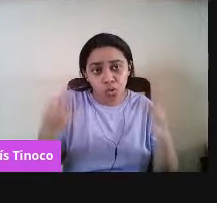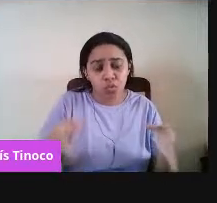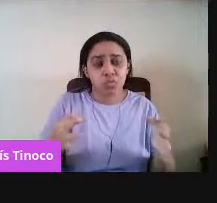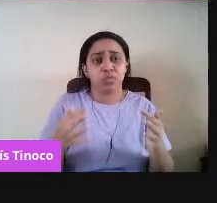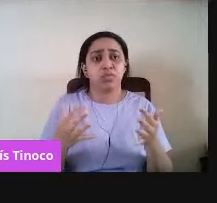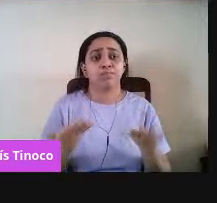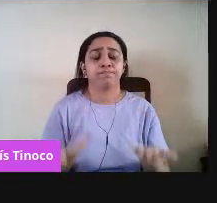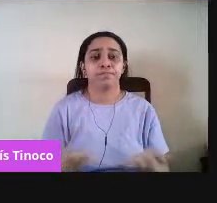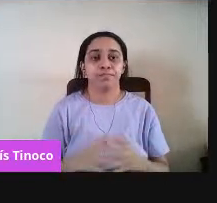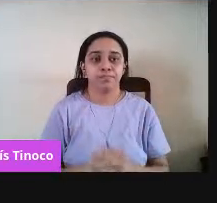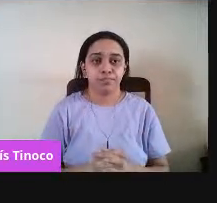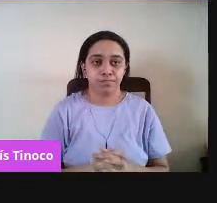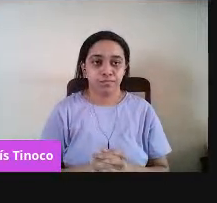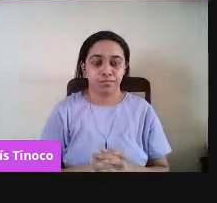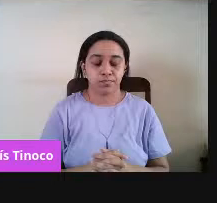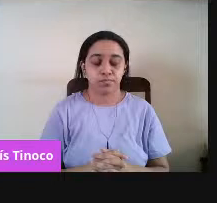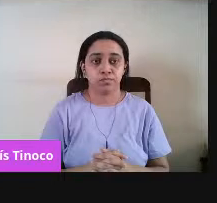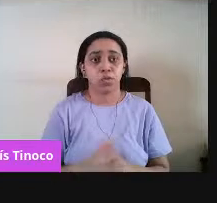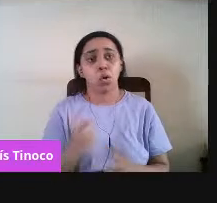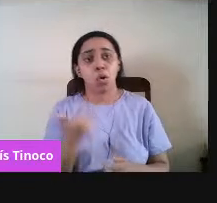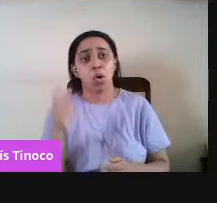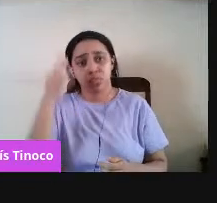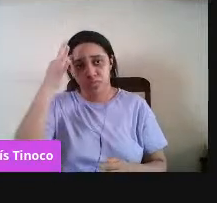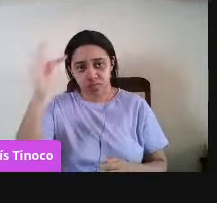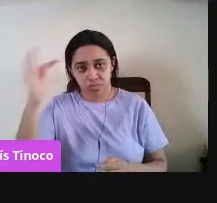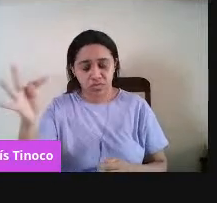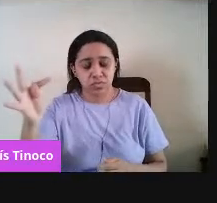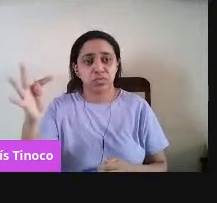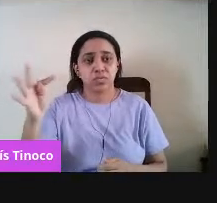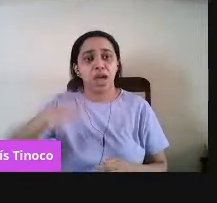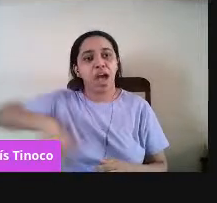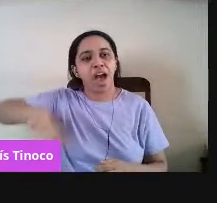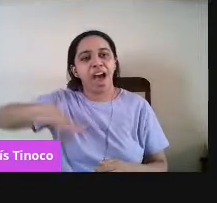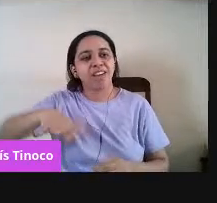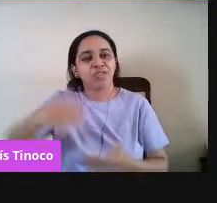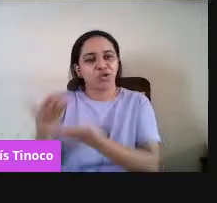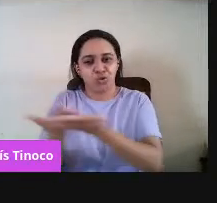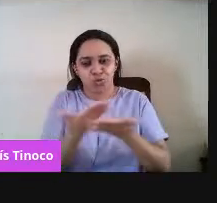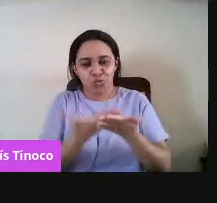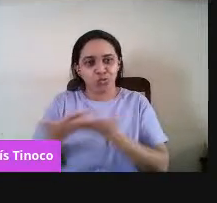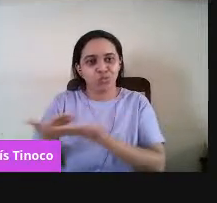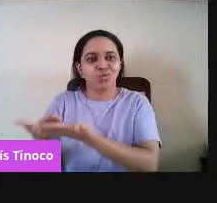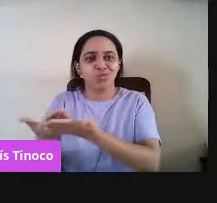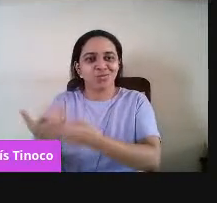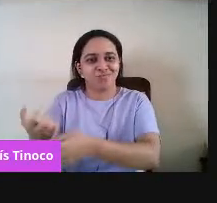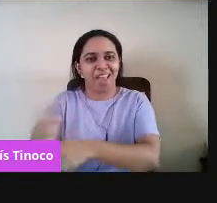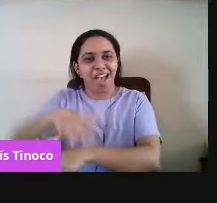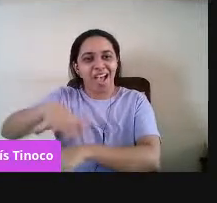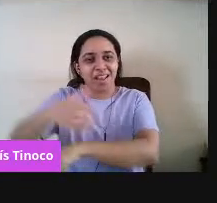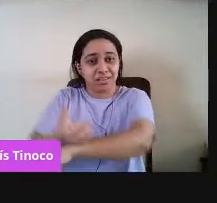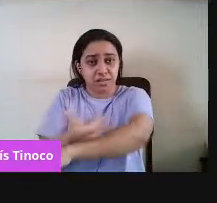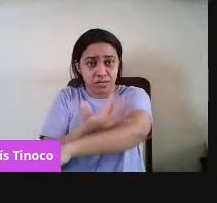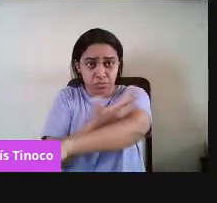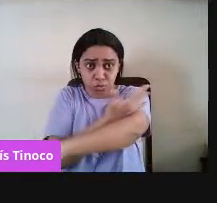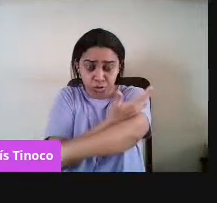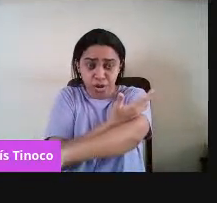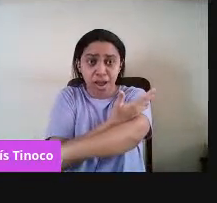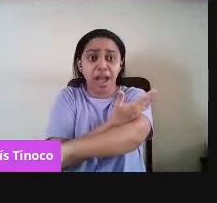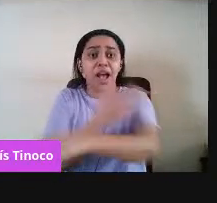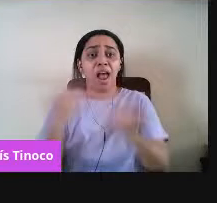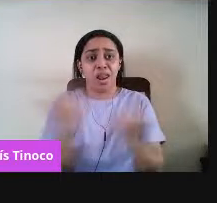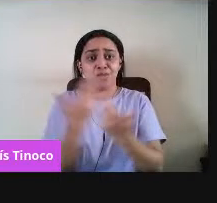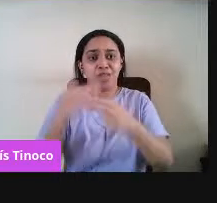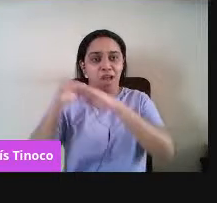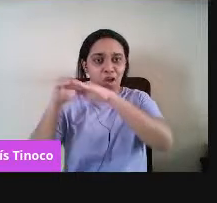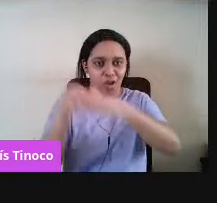Plantin, 2011, que é um grande estudioso das emoções e das emoções como argumentação, 2011,